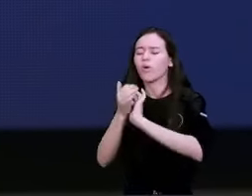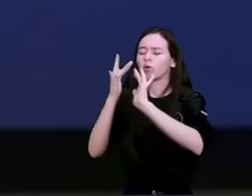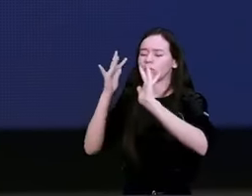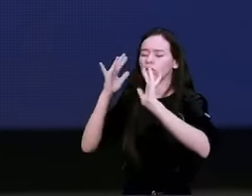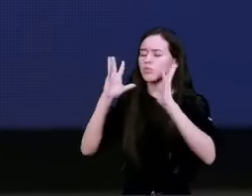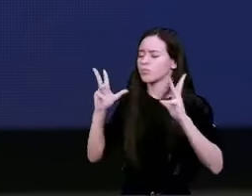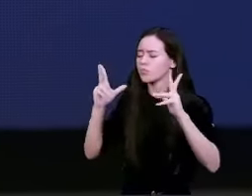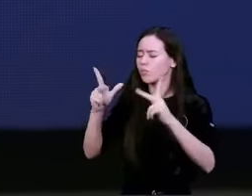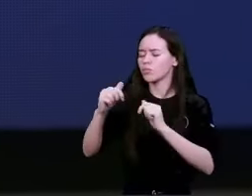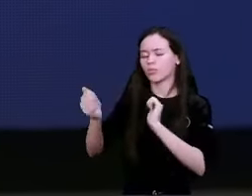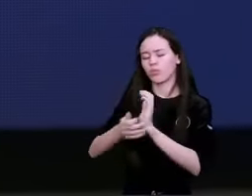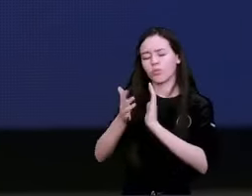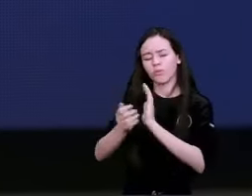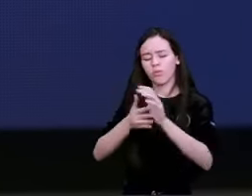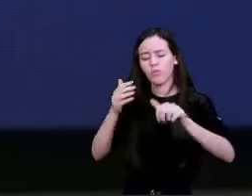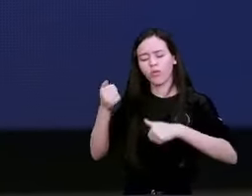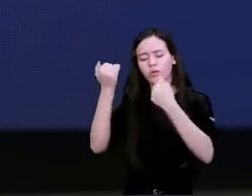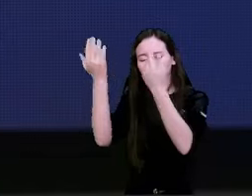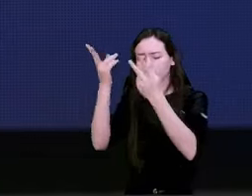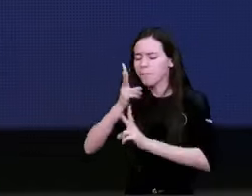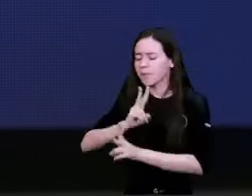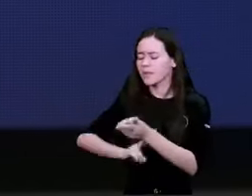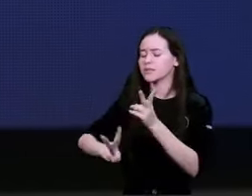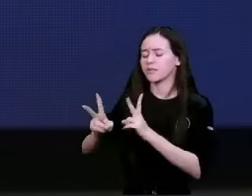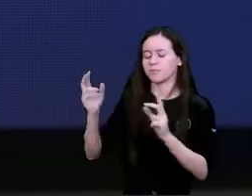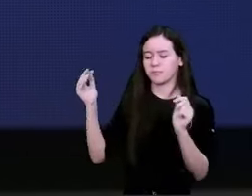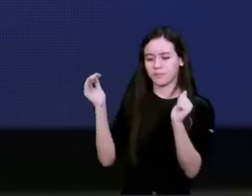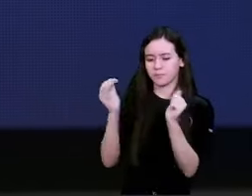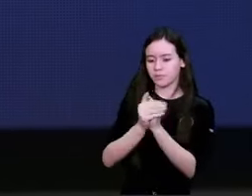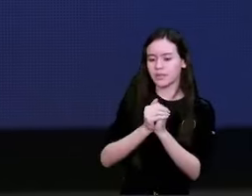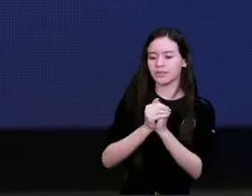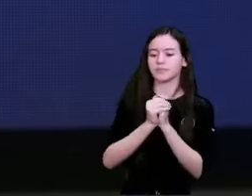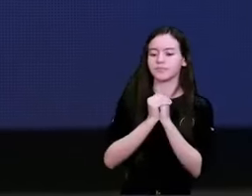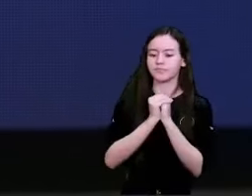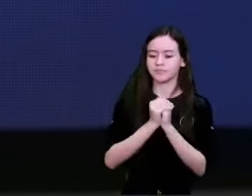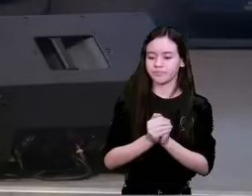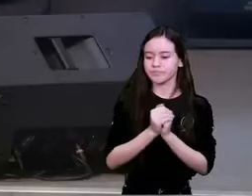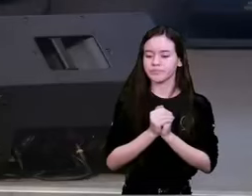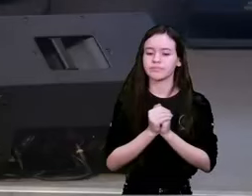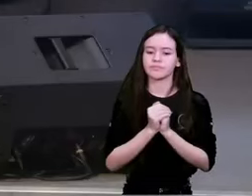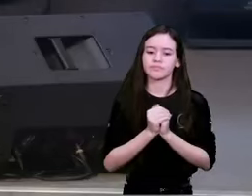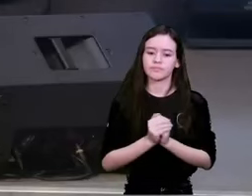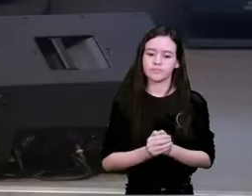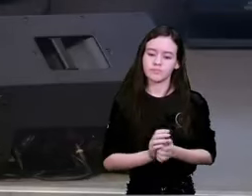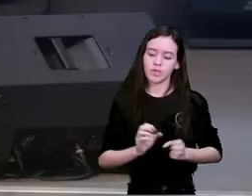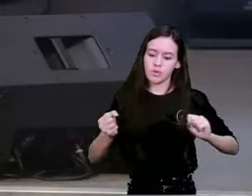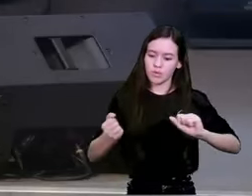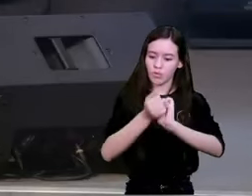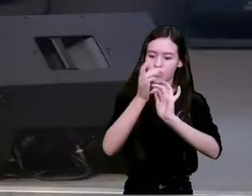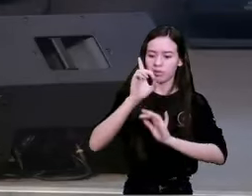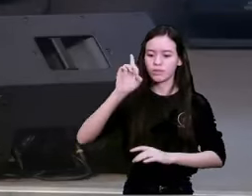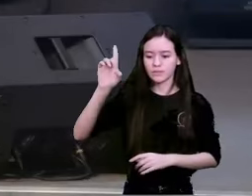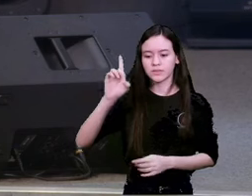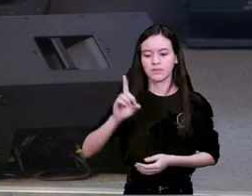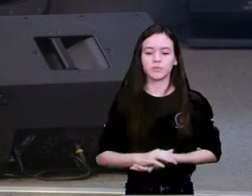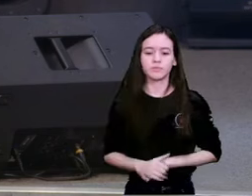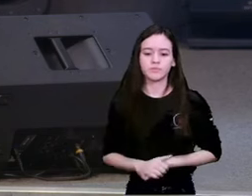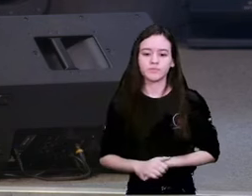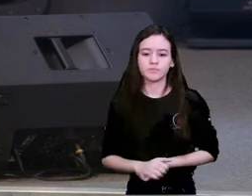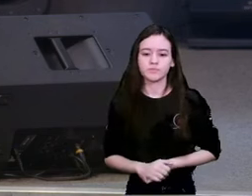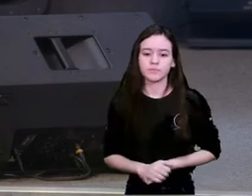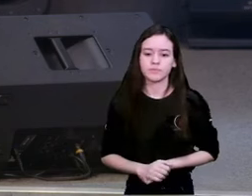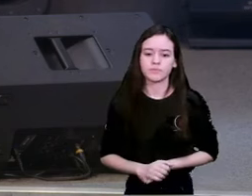e todo o louvor para sempre. Amém, amém, glória a Deus. Olhe